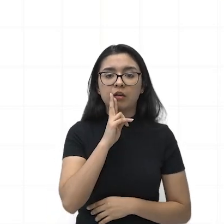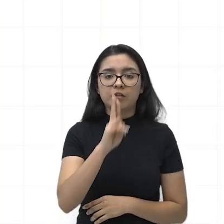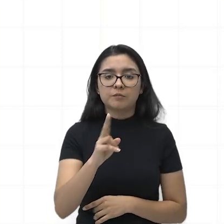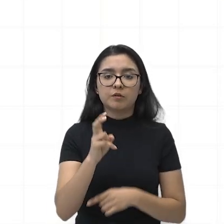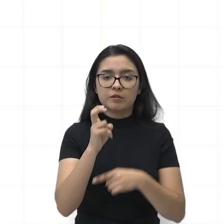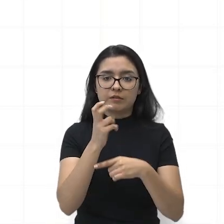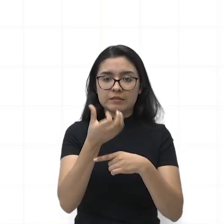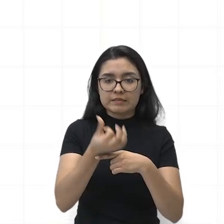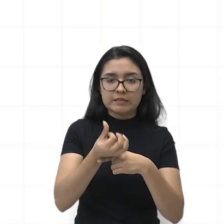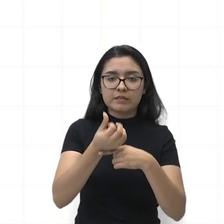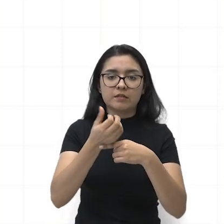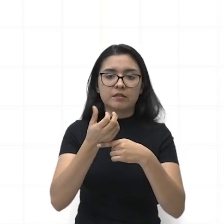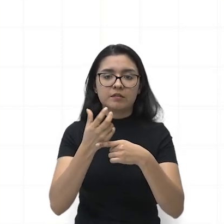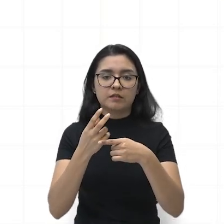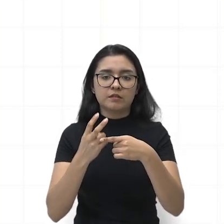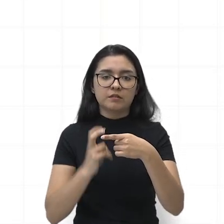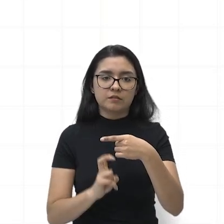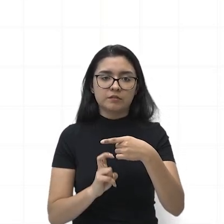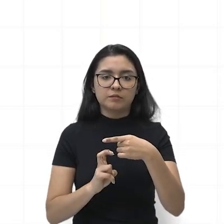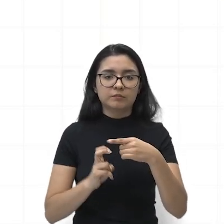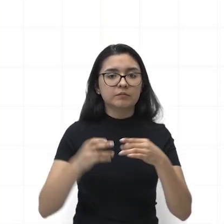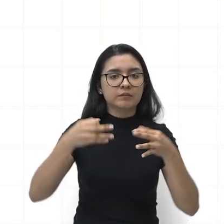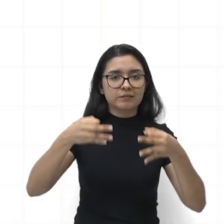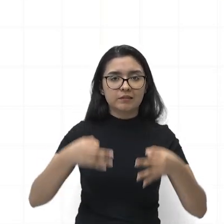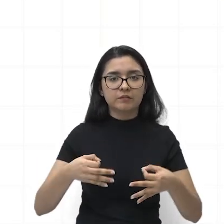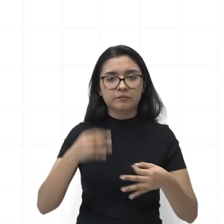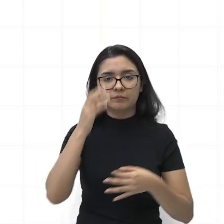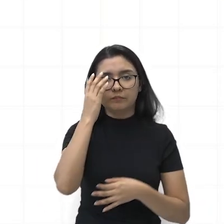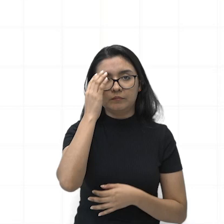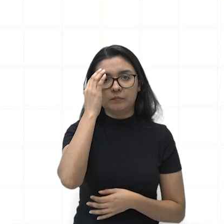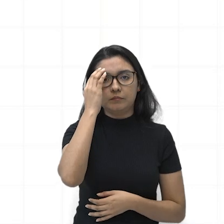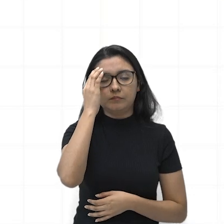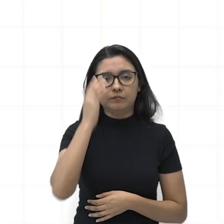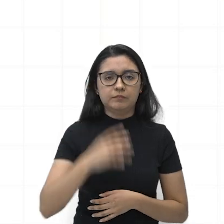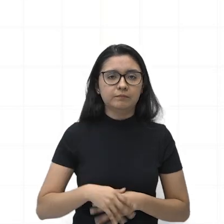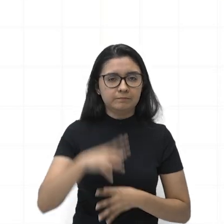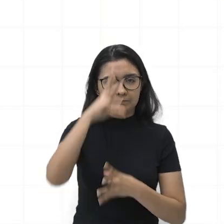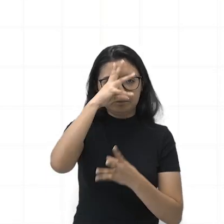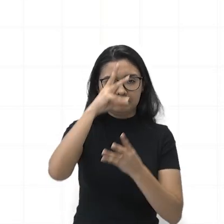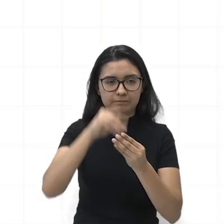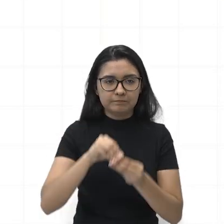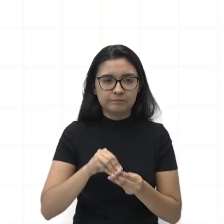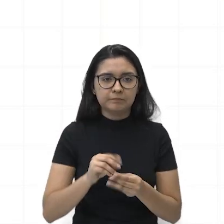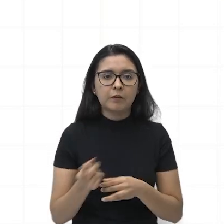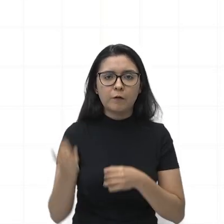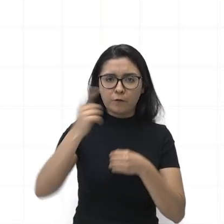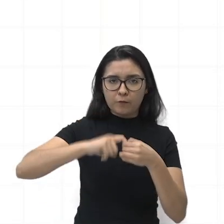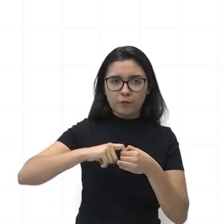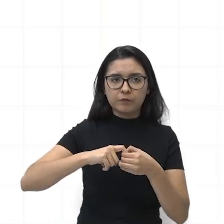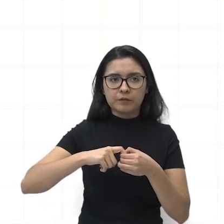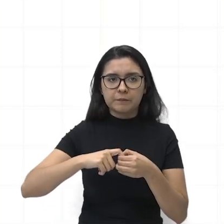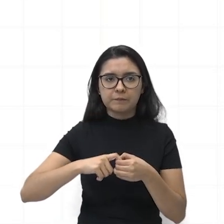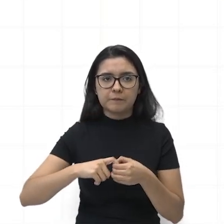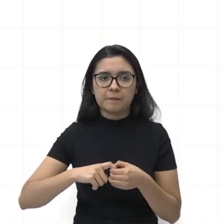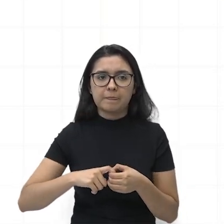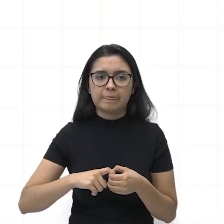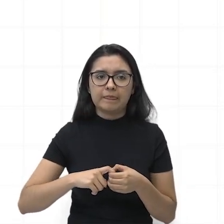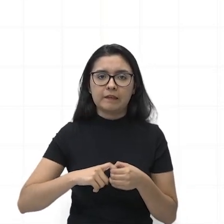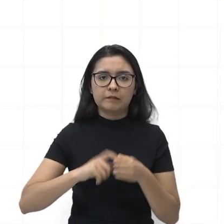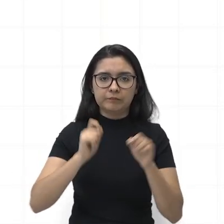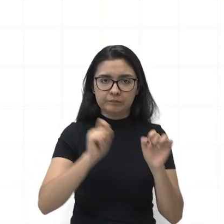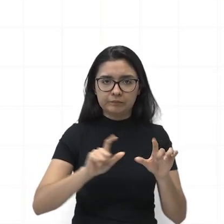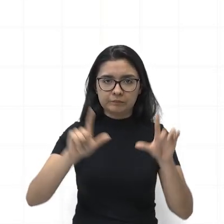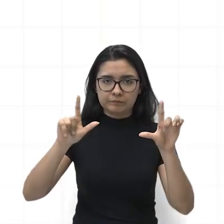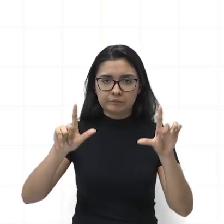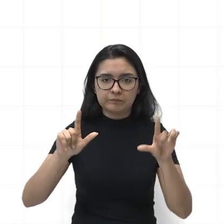a 6 sobre 5. Beleza? Tranquilo? Vamos voltar aqui rapidinho na nossa